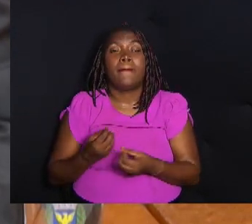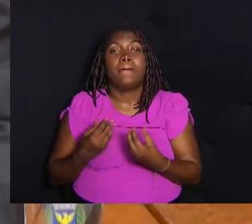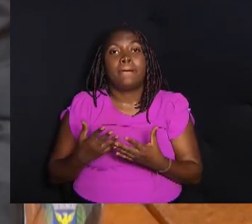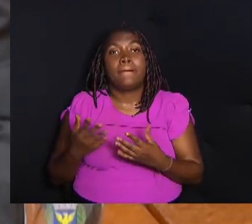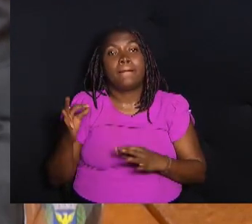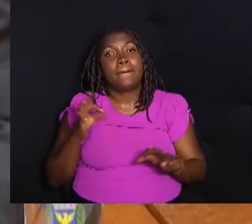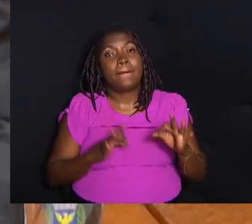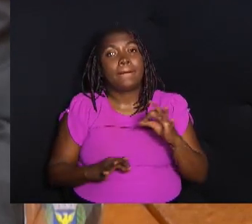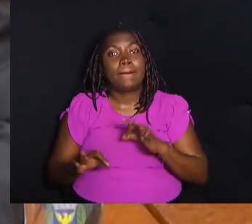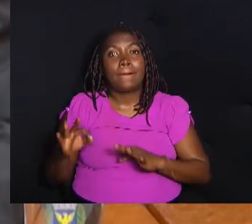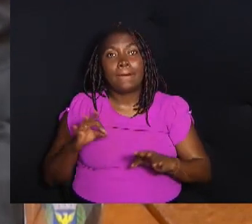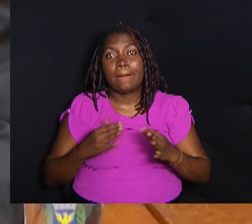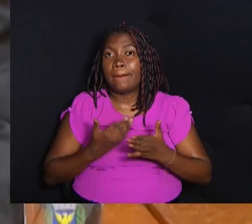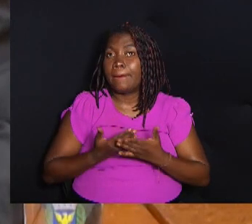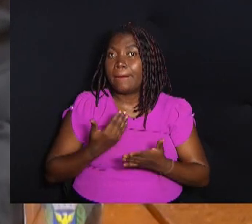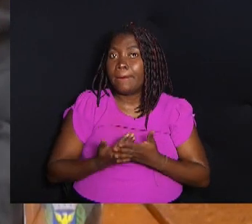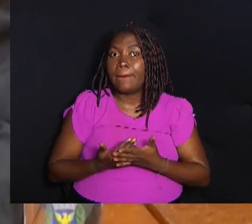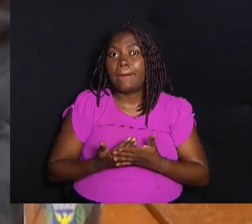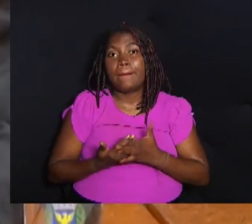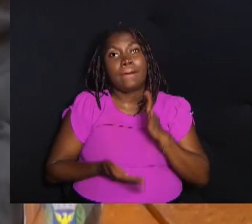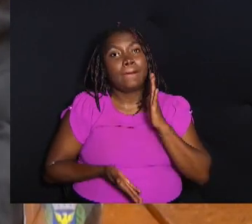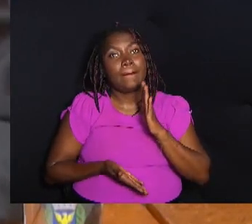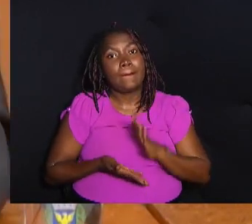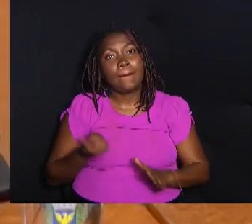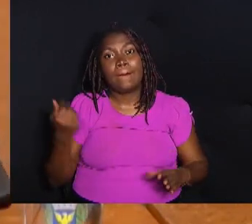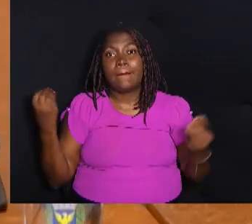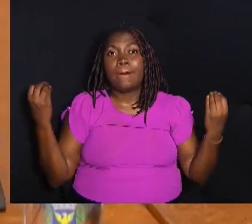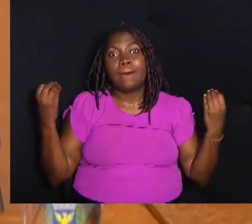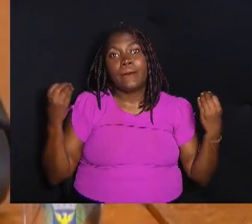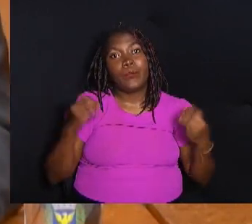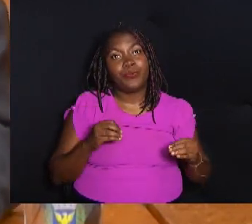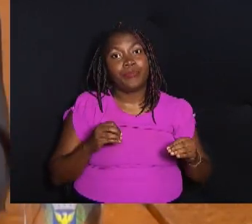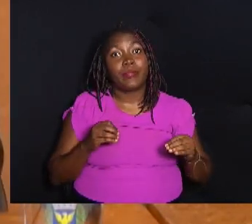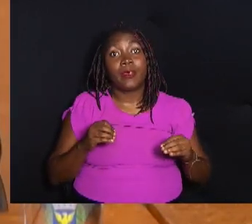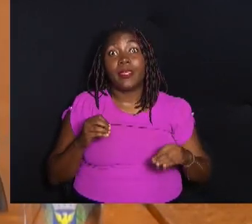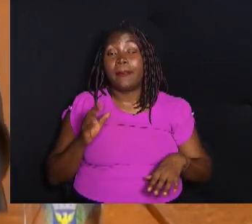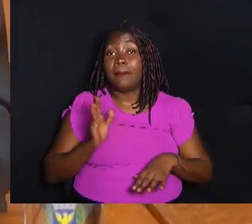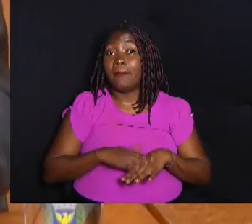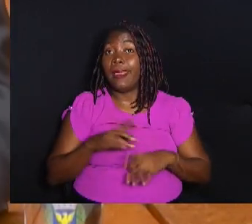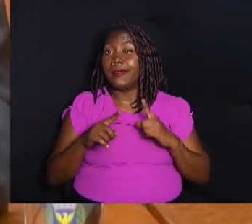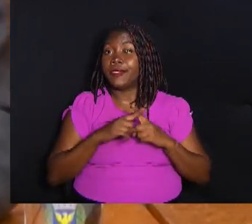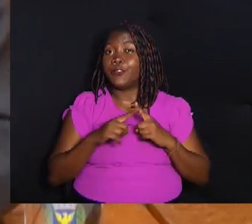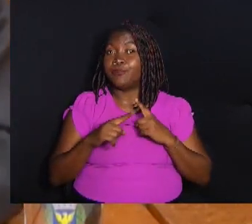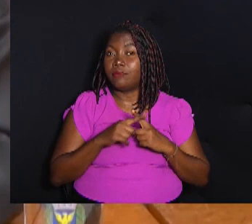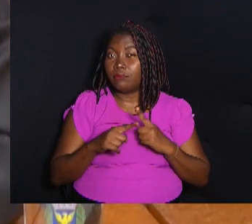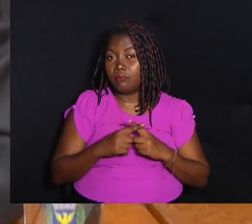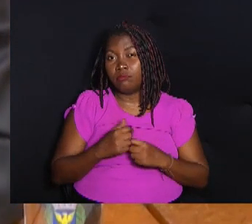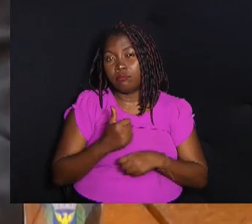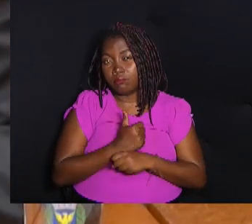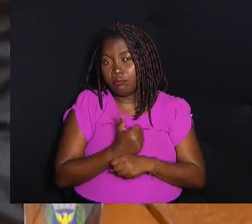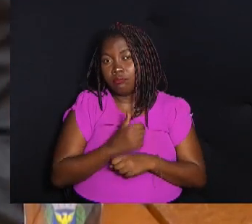fazer estudo desapropriação e implantação os mais otimistas os técnicos mais